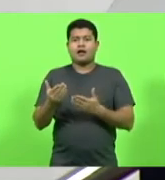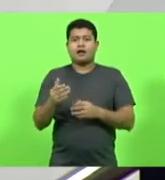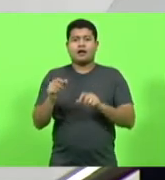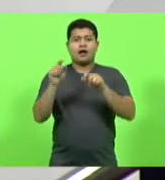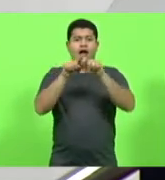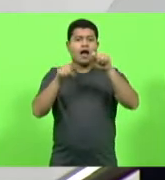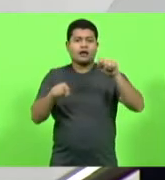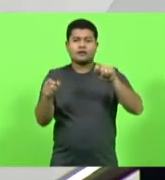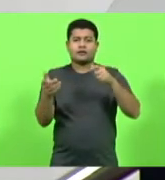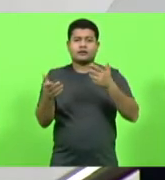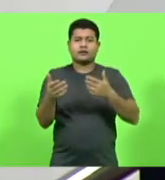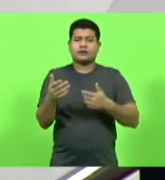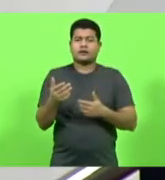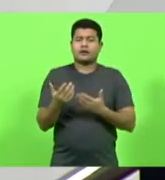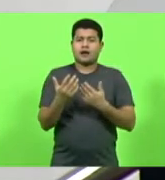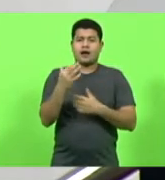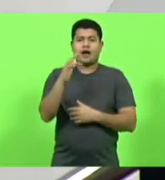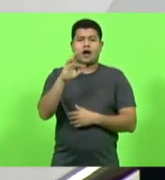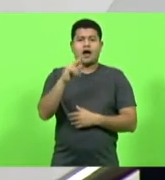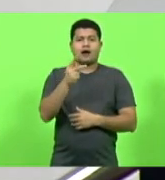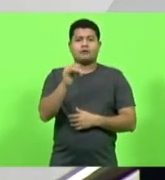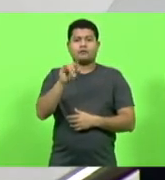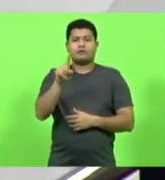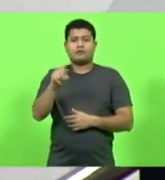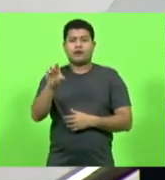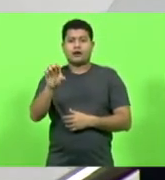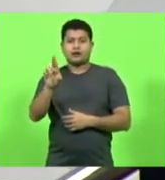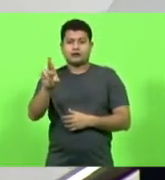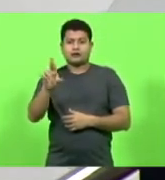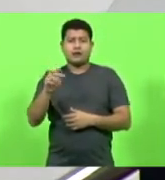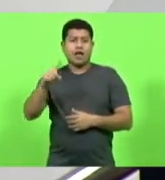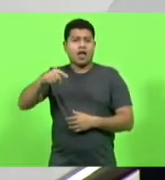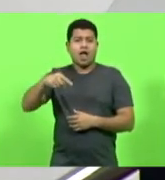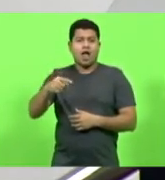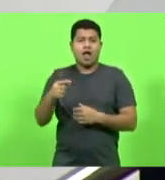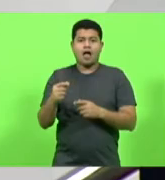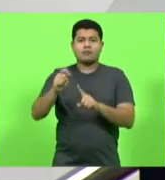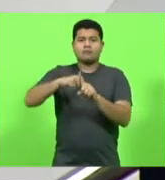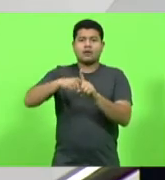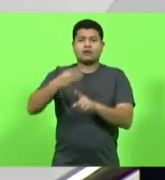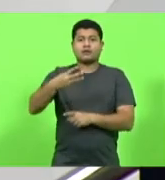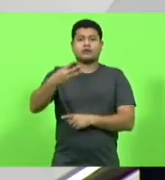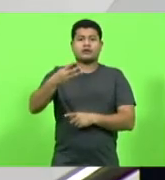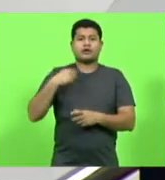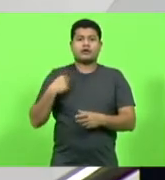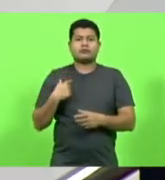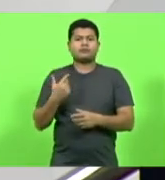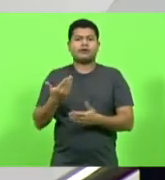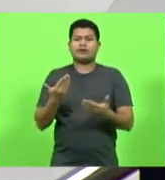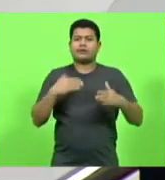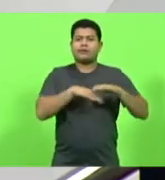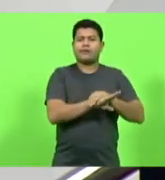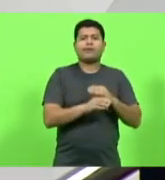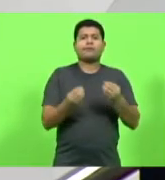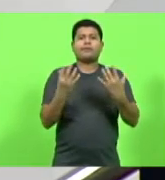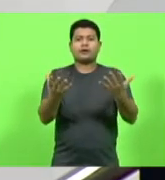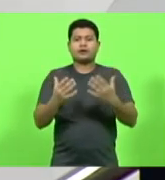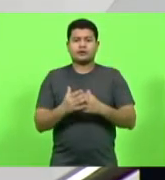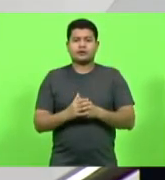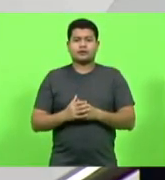são 3 meses, então para que guardar? Se você tem um fluxo previsto, crescente, mês a mês, de mais